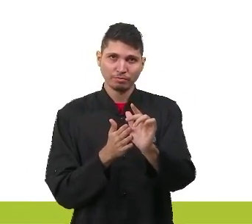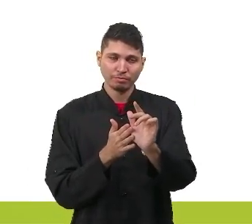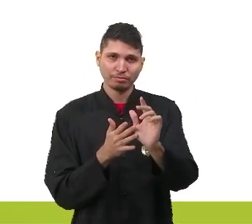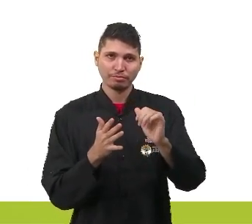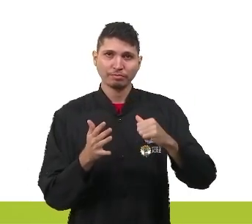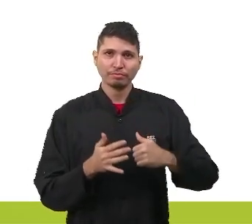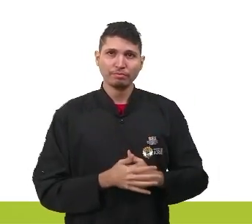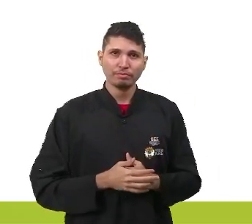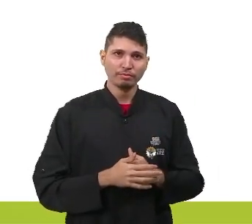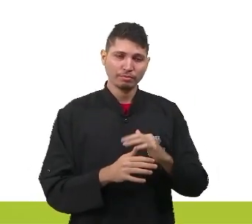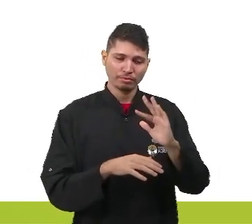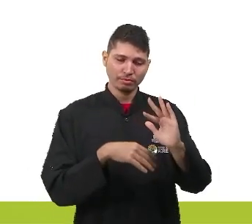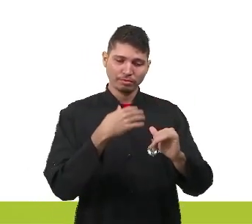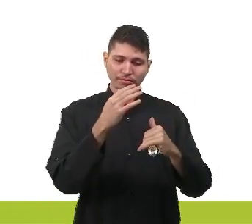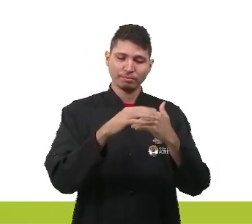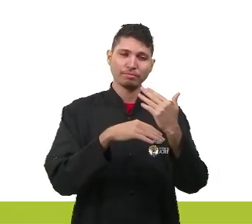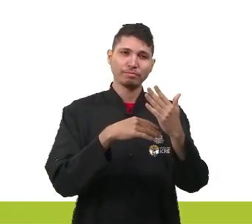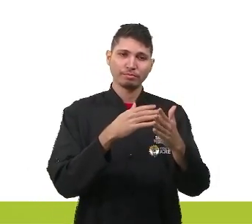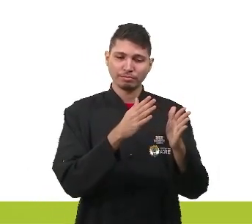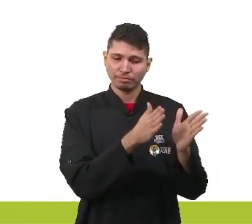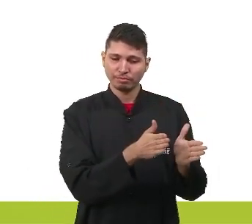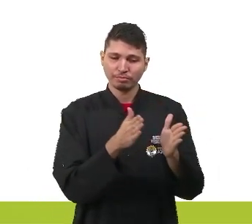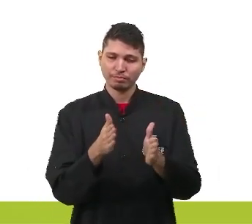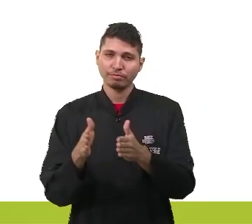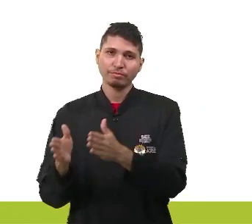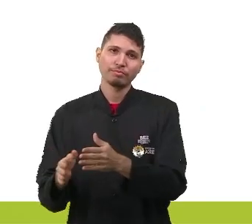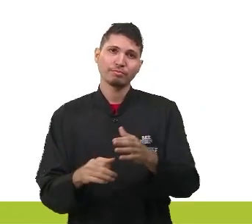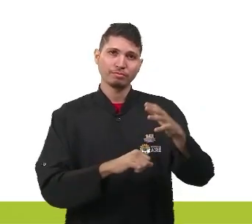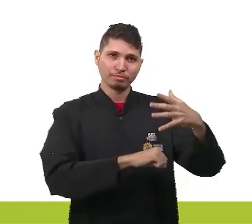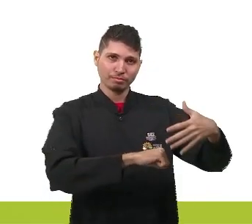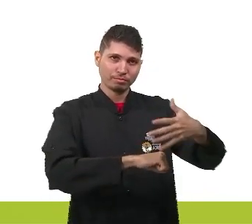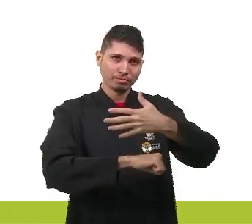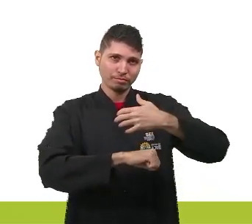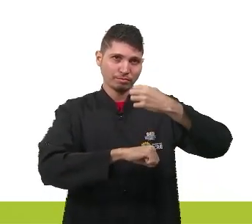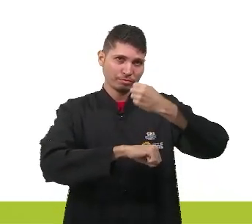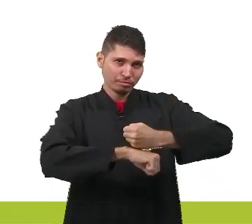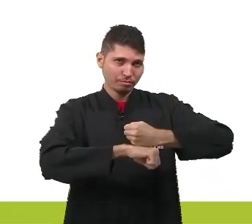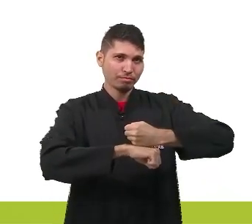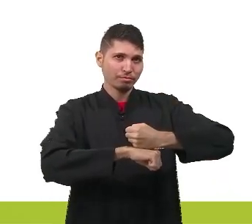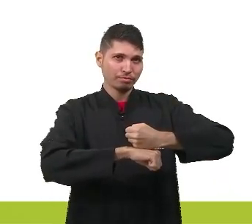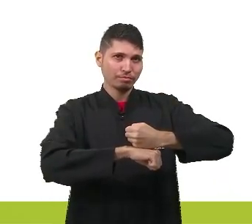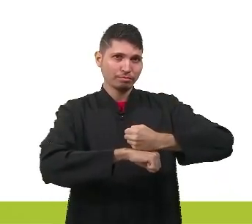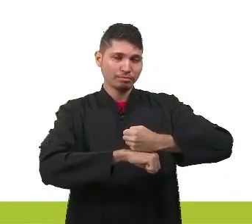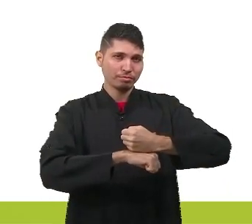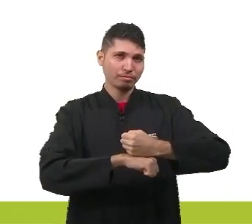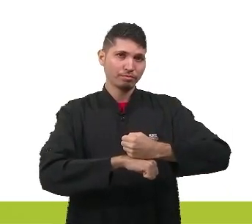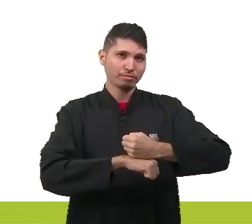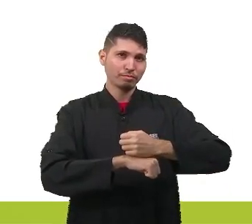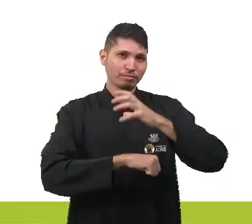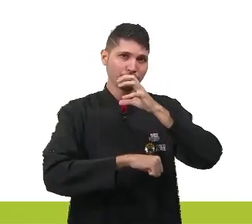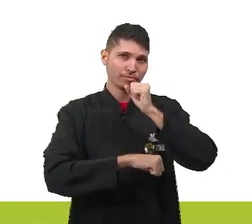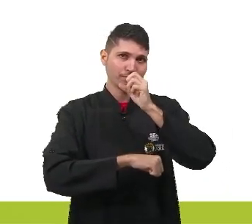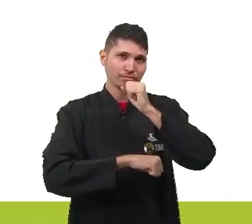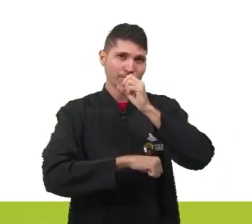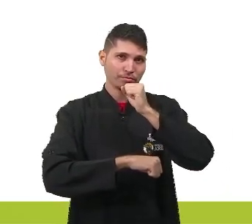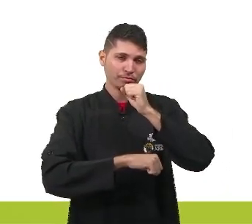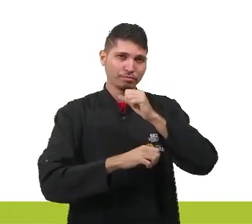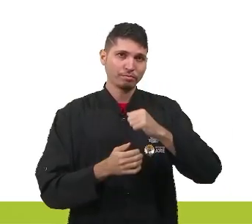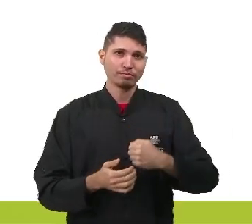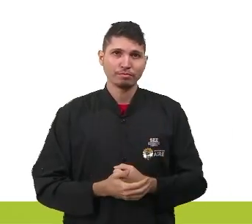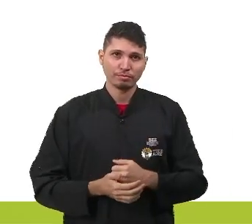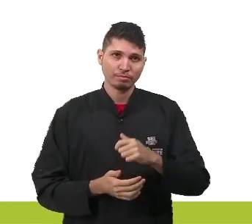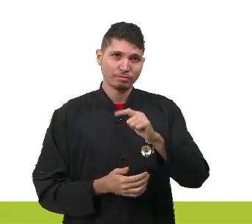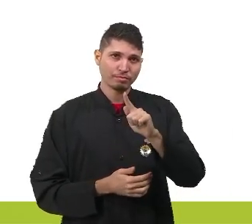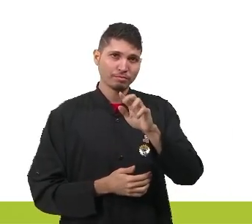esse processo de colonização. Se você olhar, por exemplo, aqui na parte laranja, seria a Grã-Bretanha, as possessões que